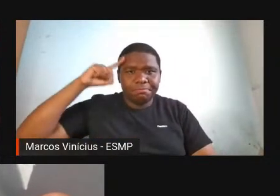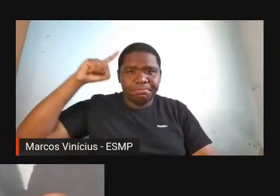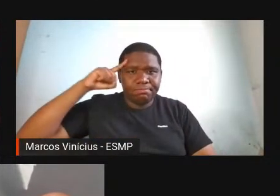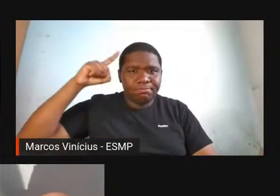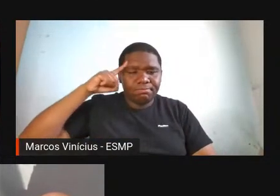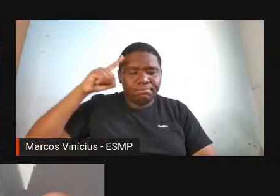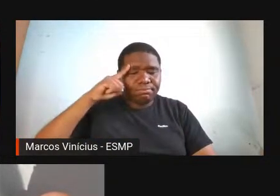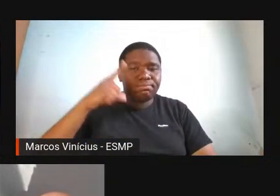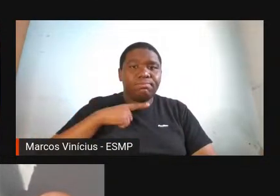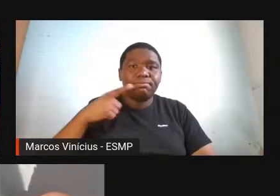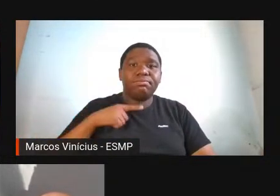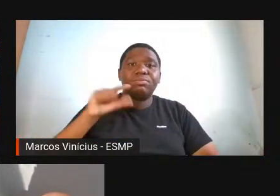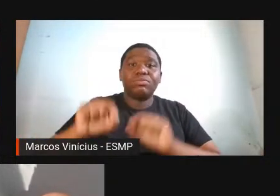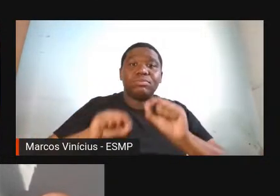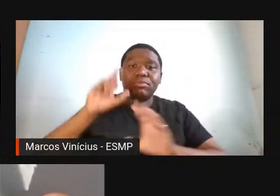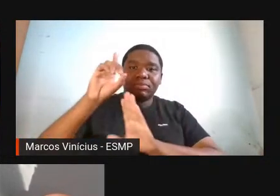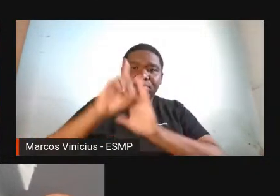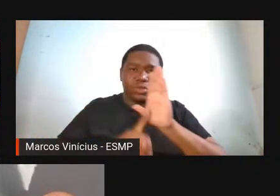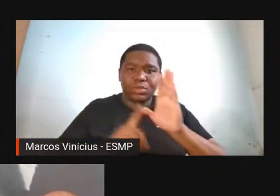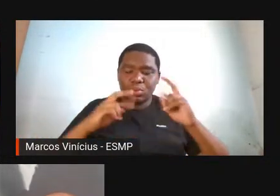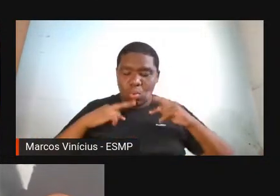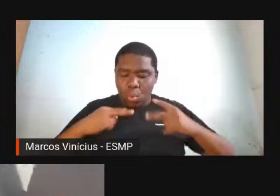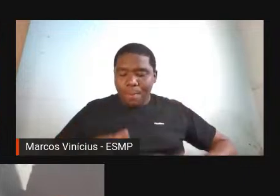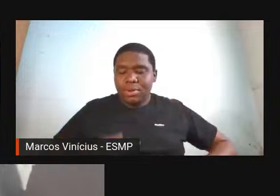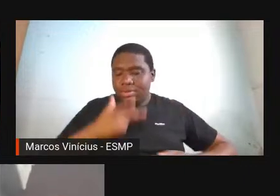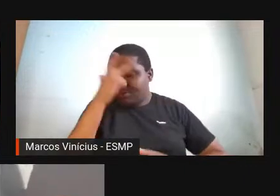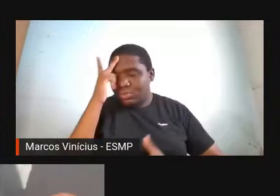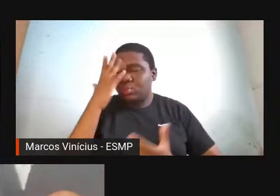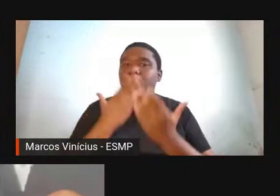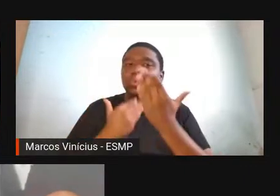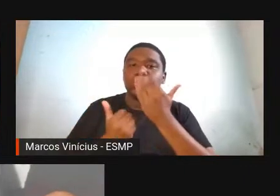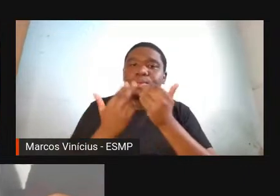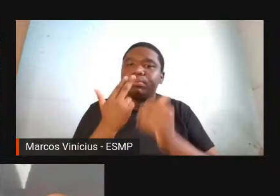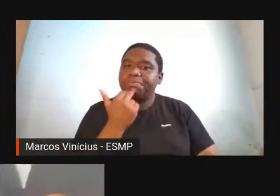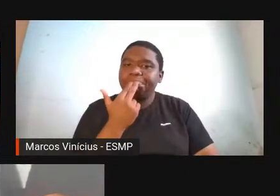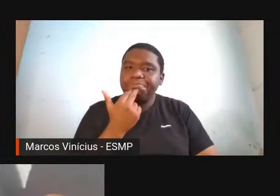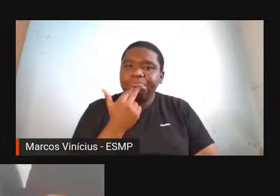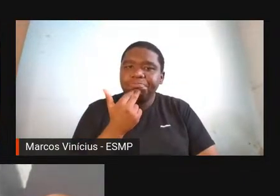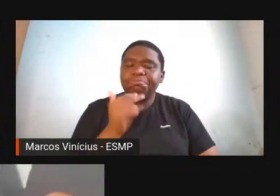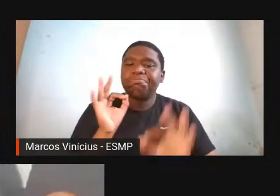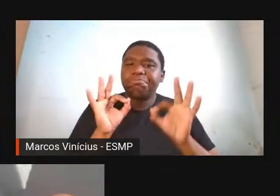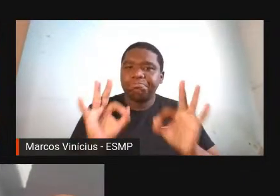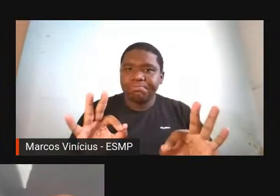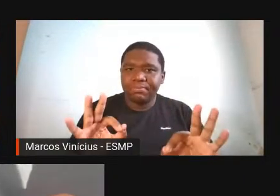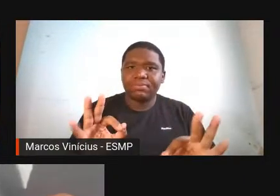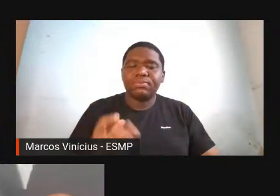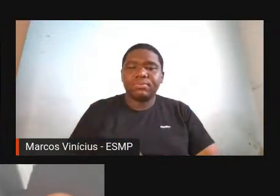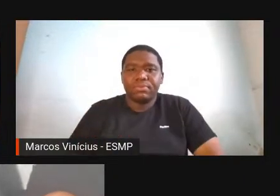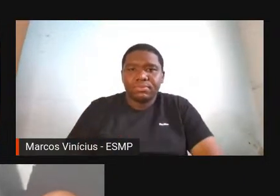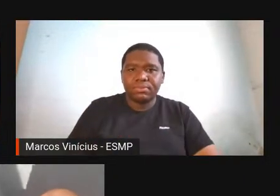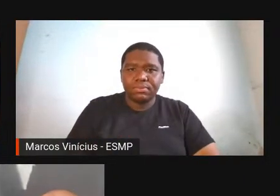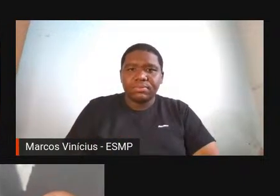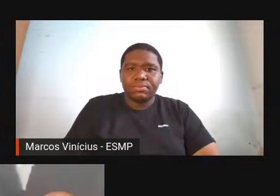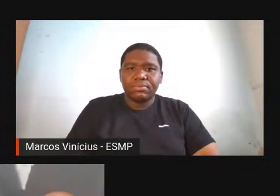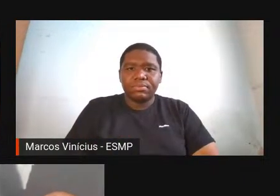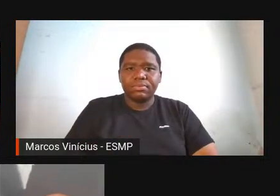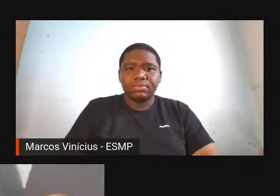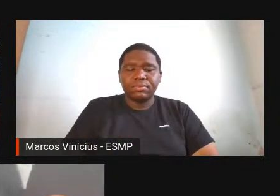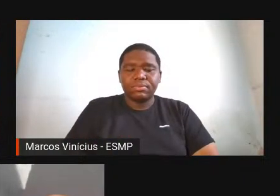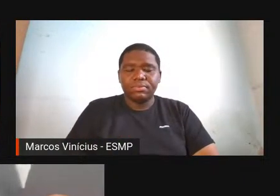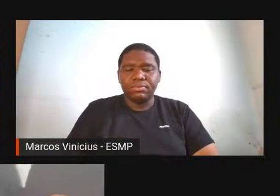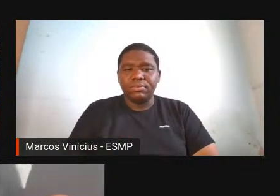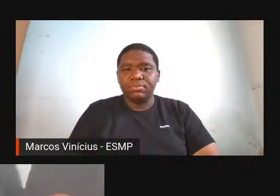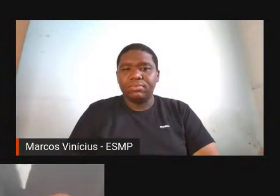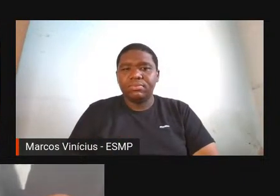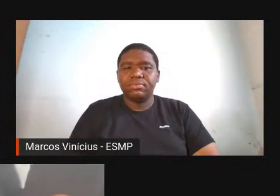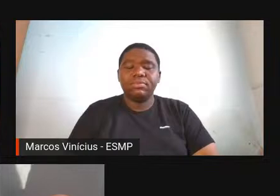o direito à humana alimentação e à nutrição adequadas, núcleo chamado Não à Toa, de Josué de Castro, que é a